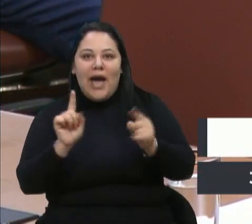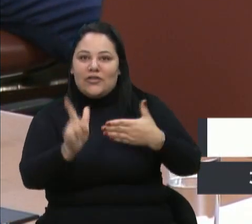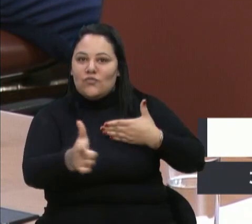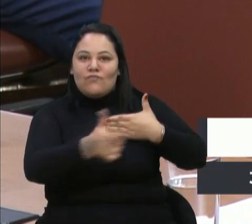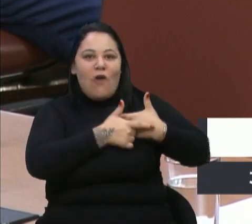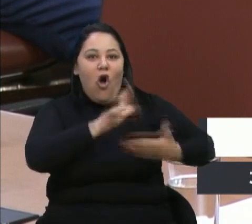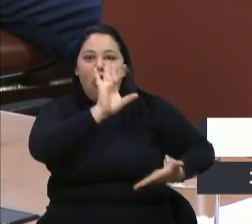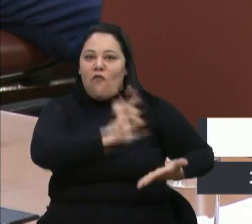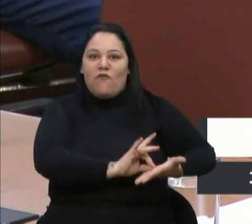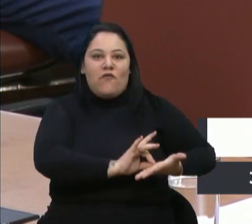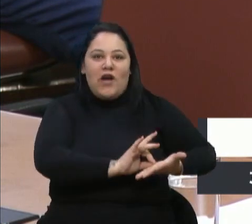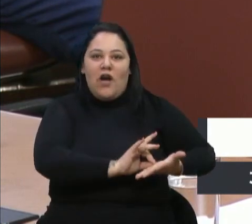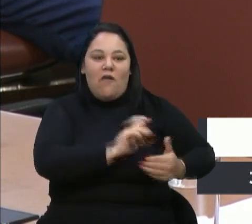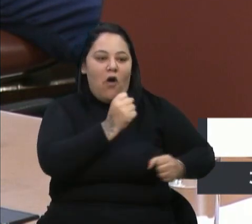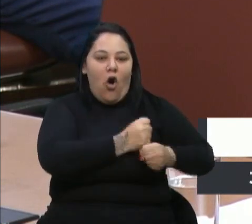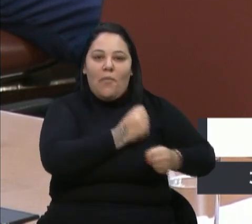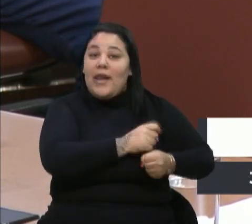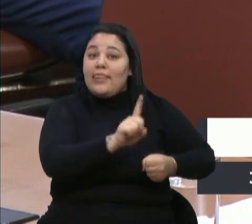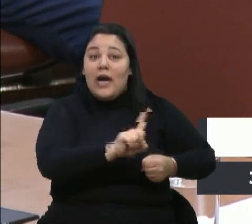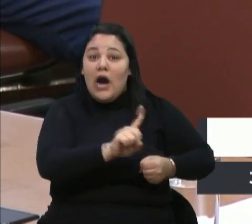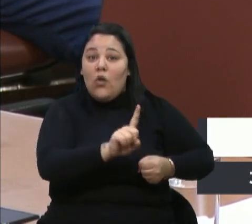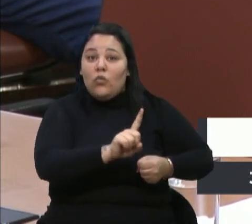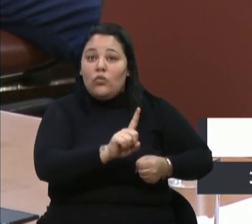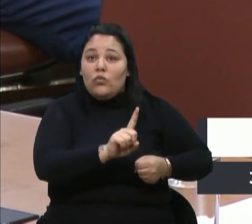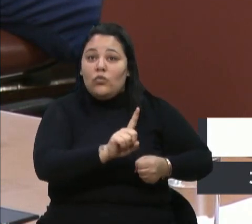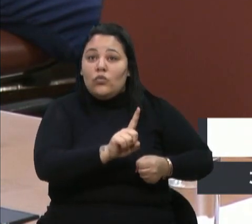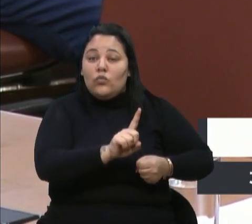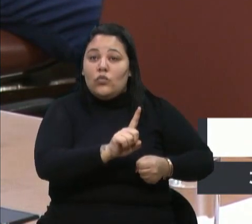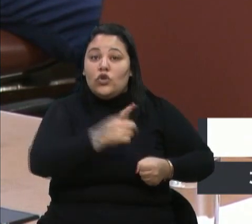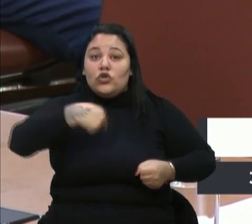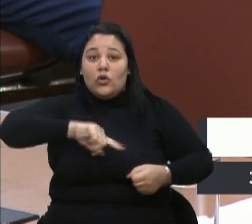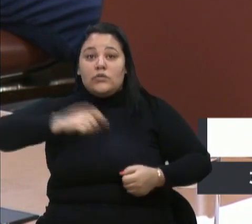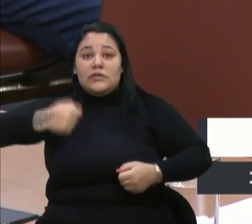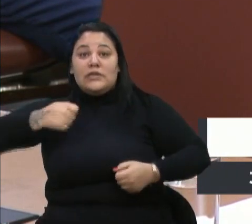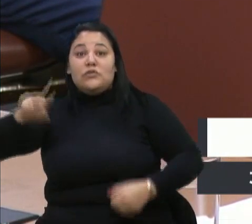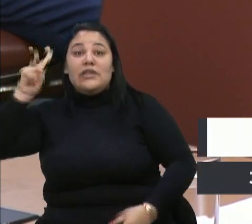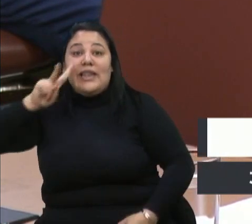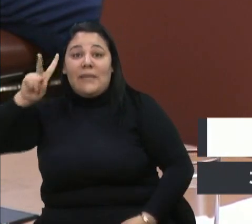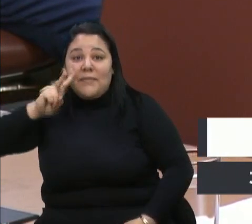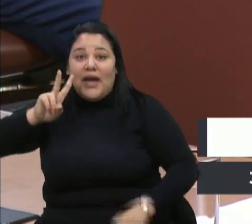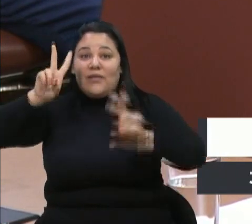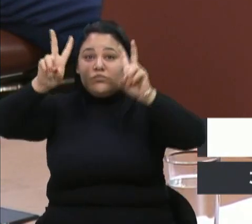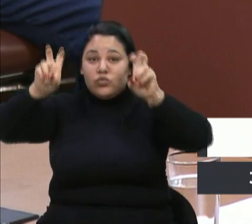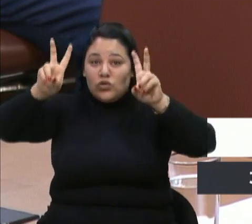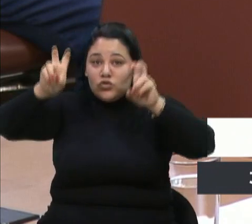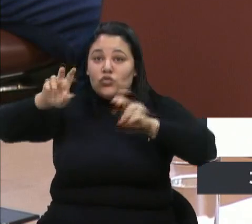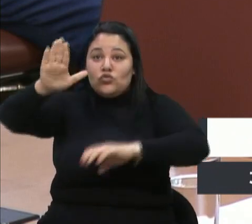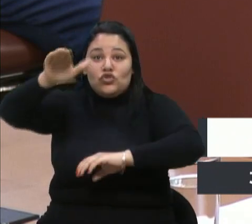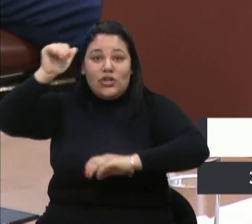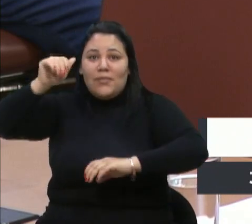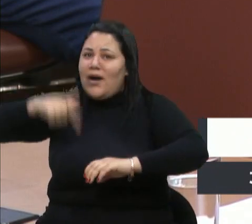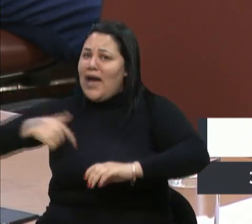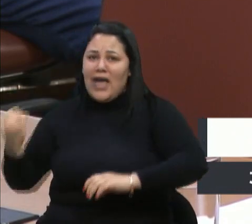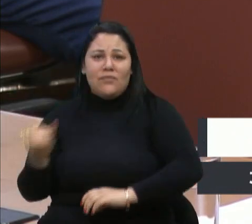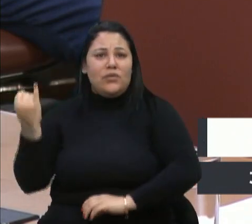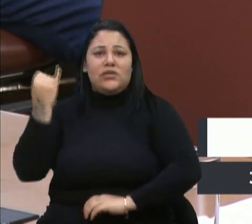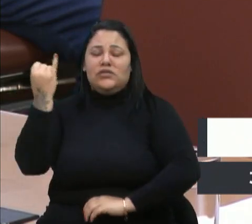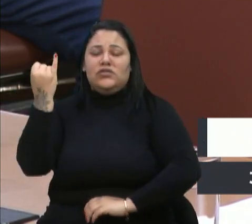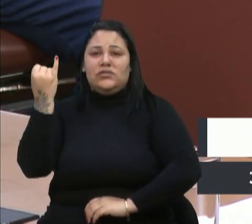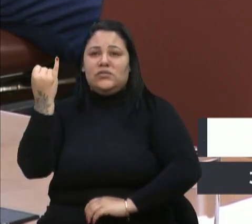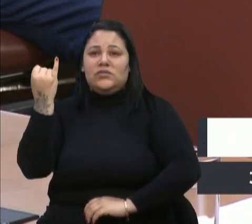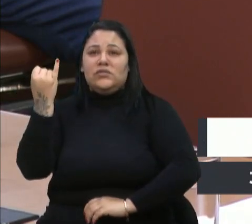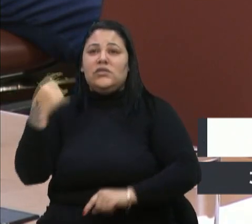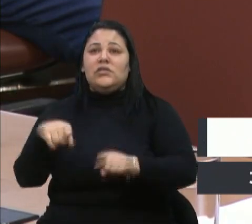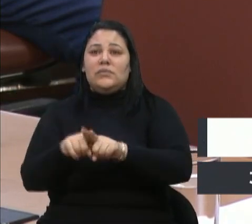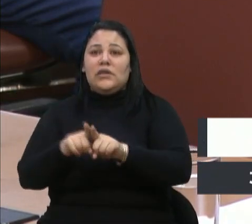executa, mas a gente precisa, sim, lembrar que puxar a pauta, puxar um tema é de fundamental importância. E